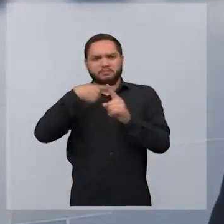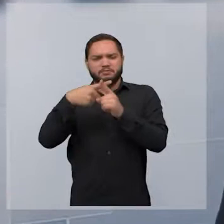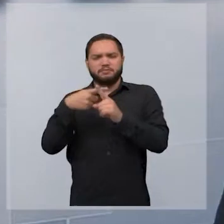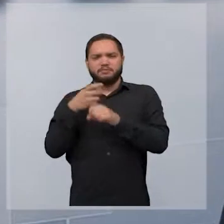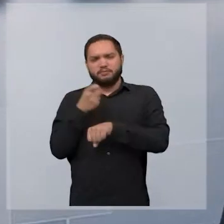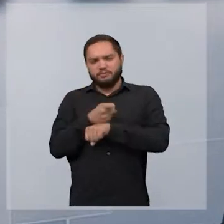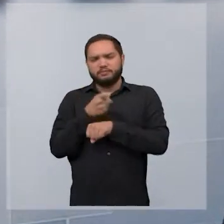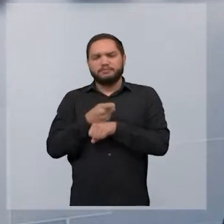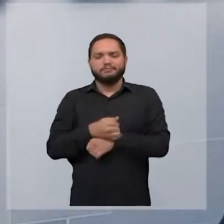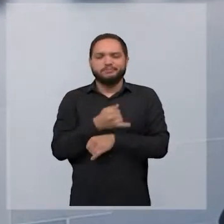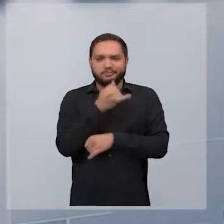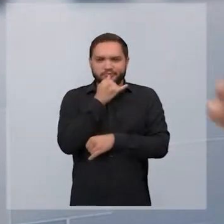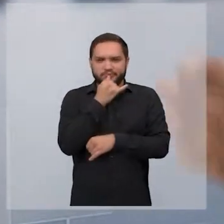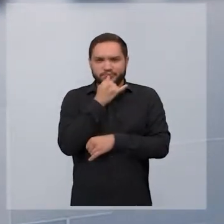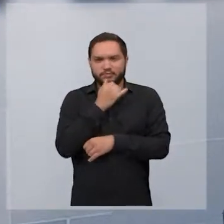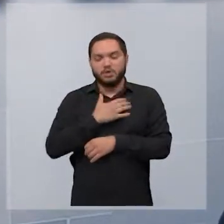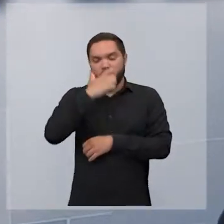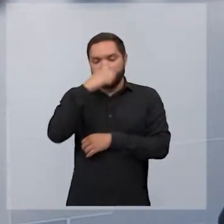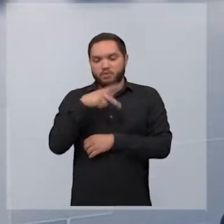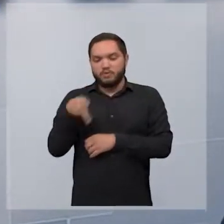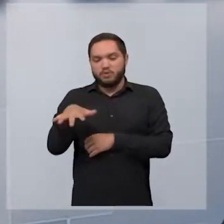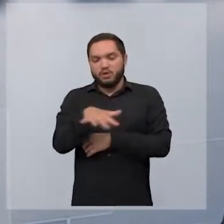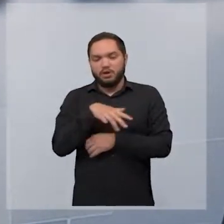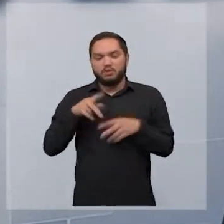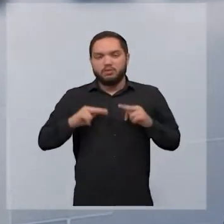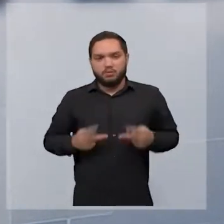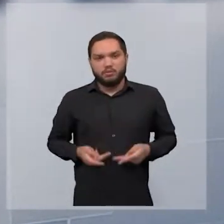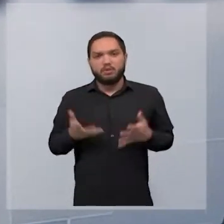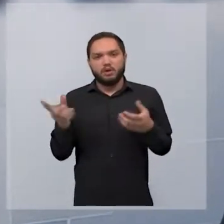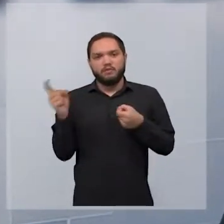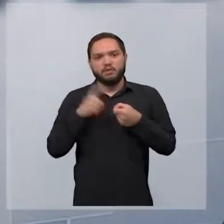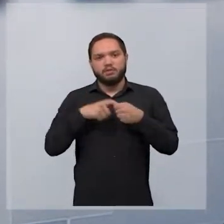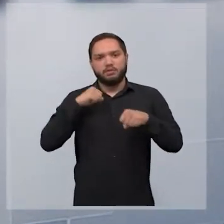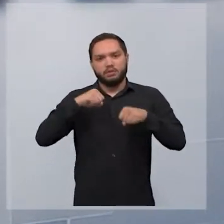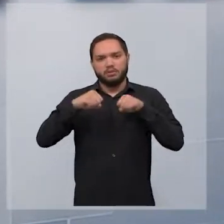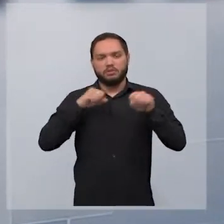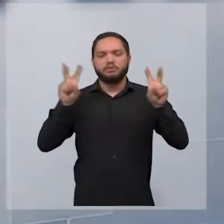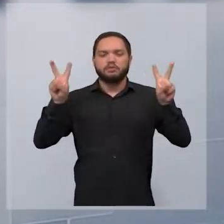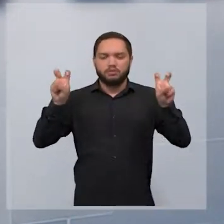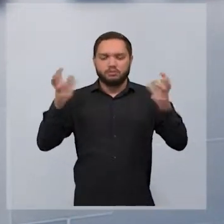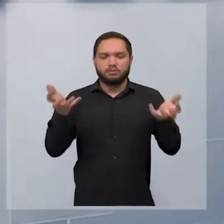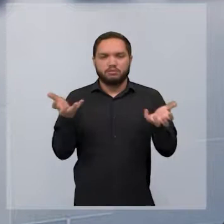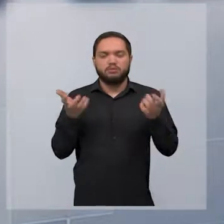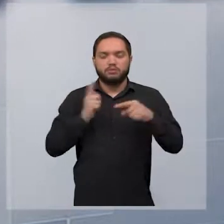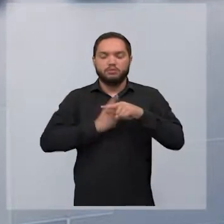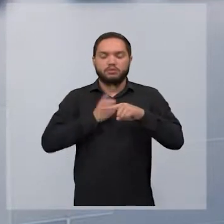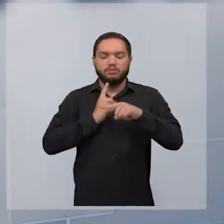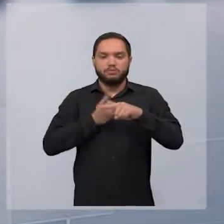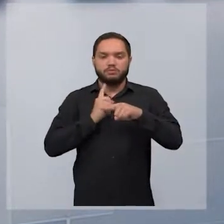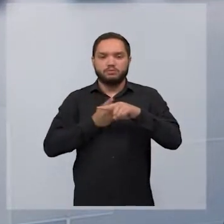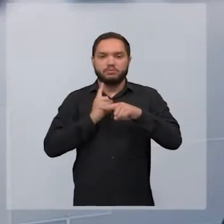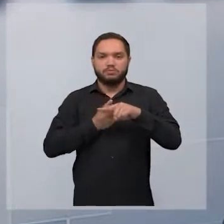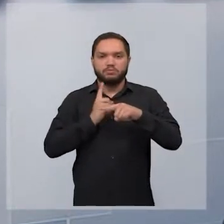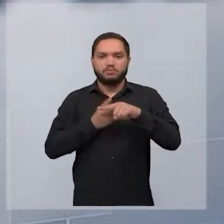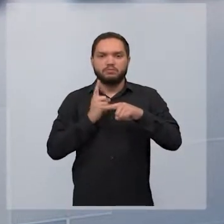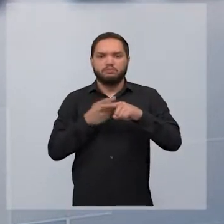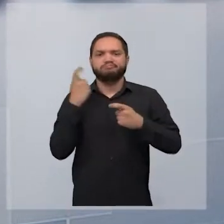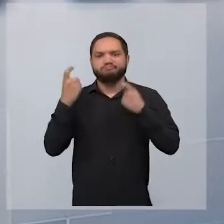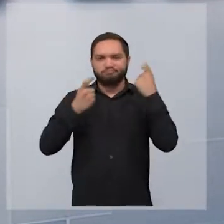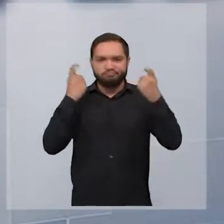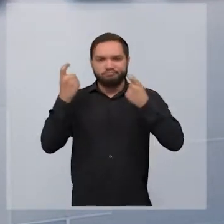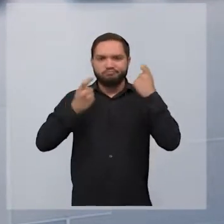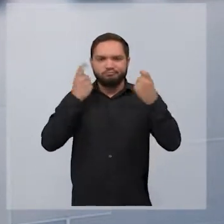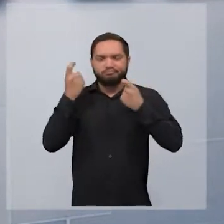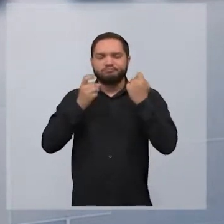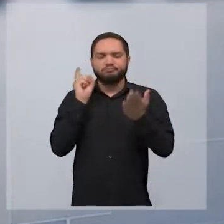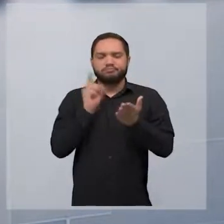Como professor que sou da área de humanas, queria voltar a debater esse tema, porque é muito preocupante que a educação do